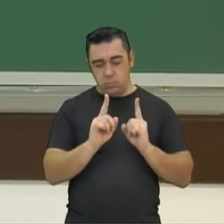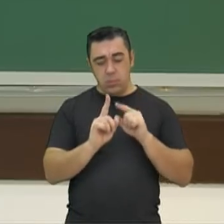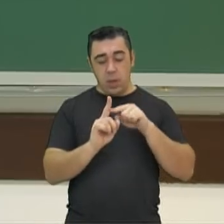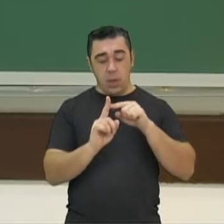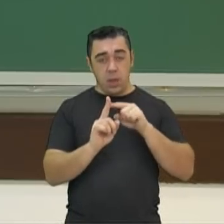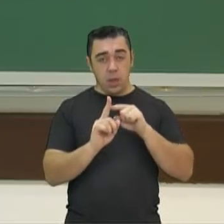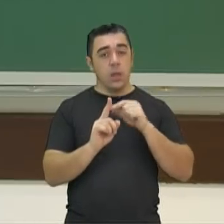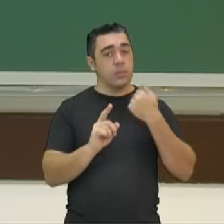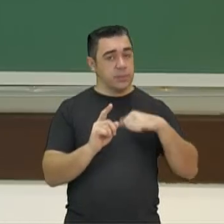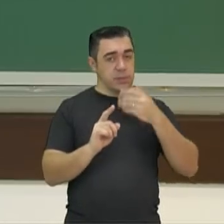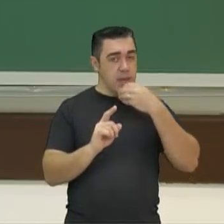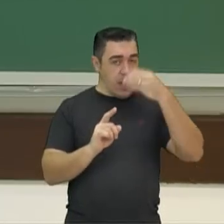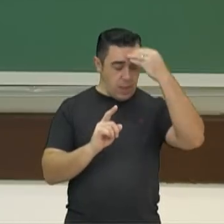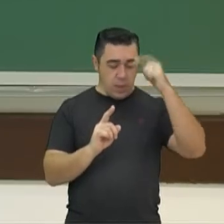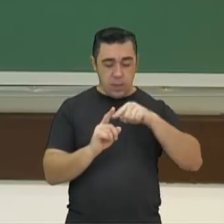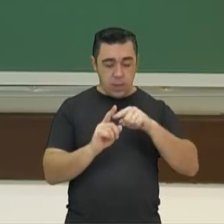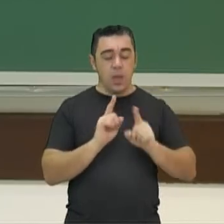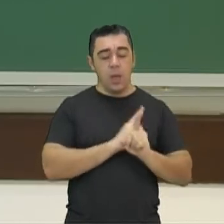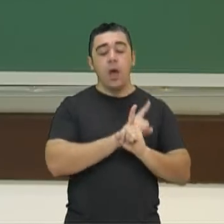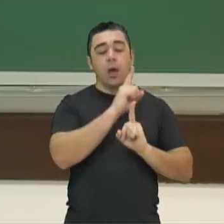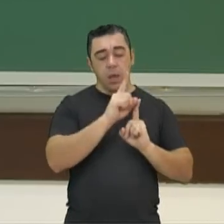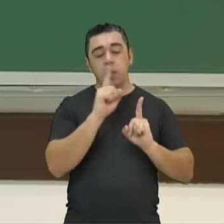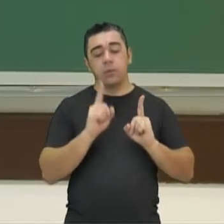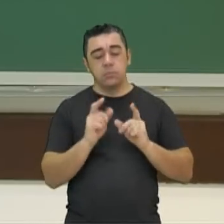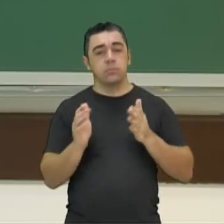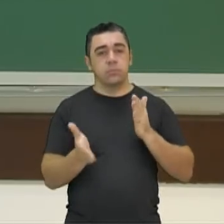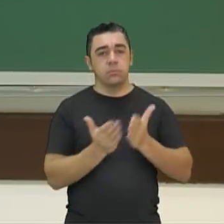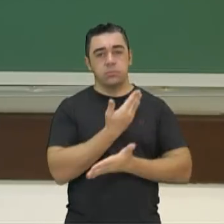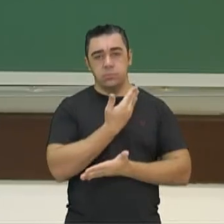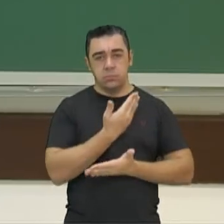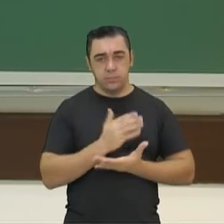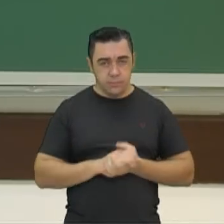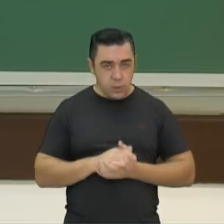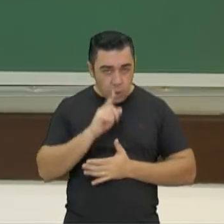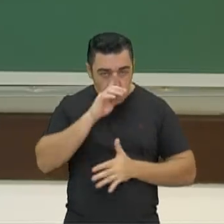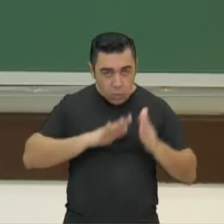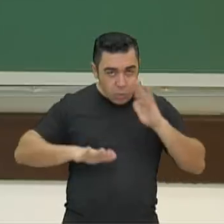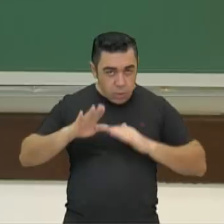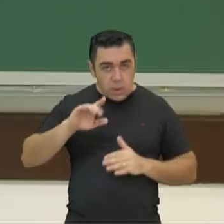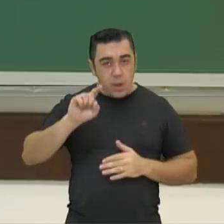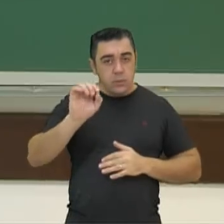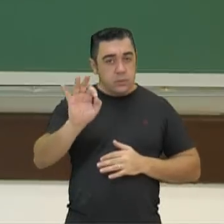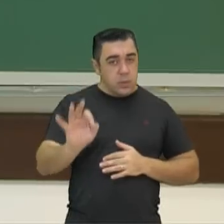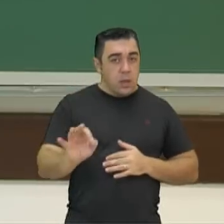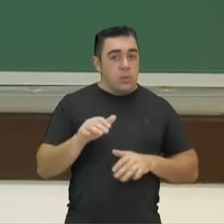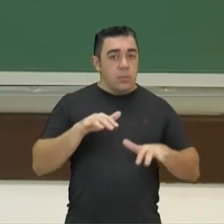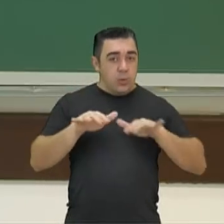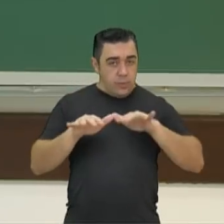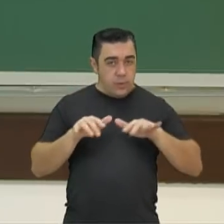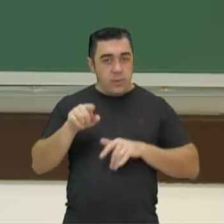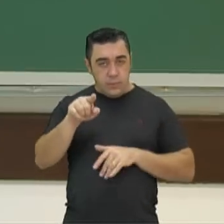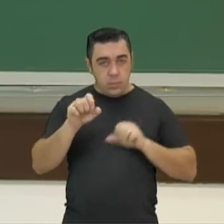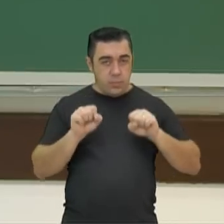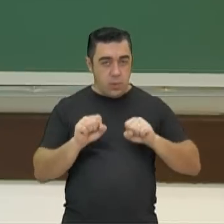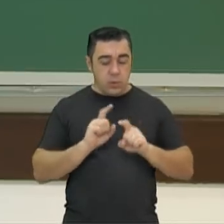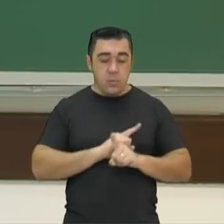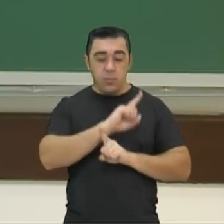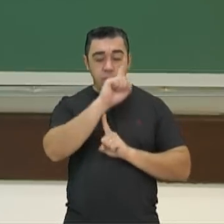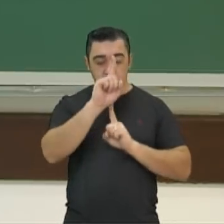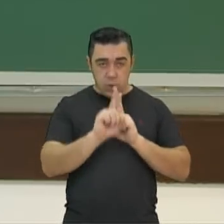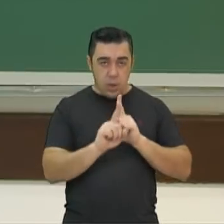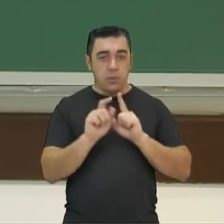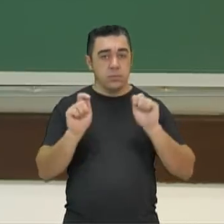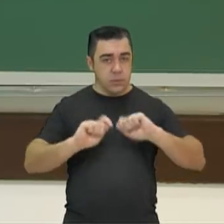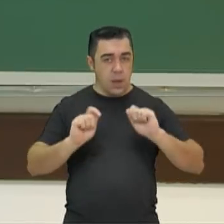capturou o rei adversário, ou o peão, independente de qual peça está. Então, tem que cuidar com isso, e você pode sim pular, o cavalo pula, né? Então, pensa